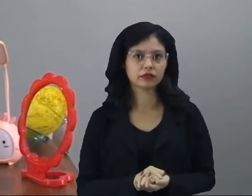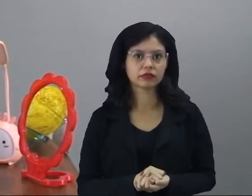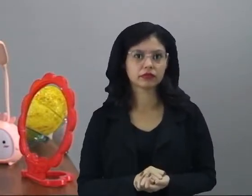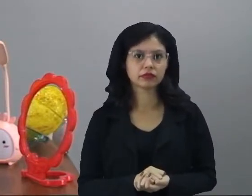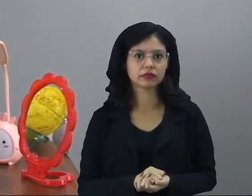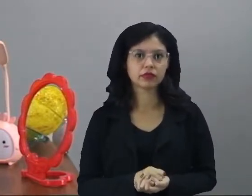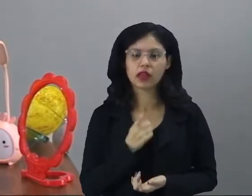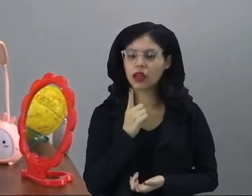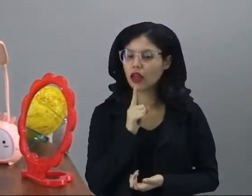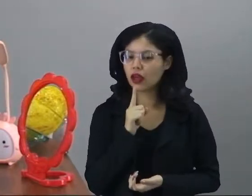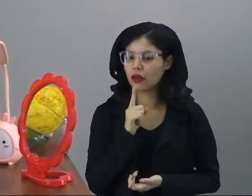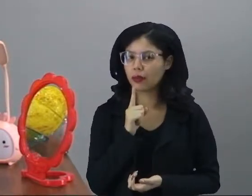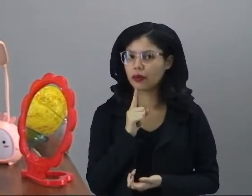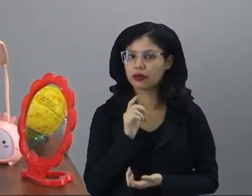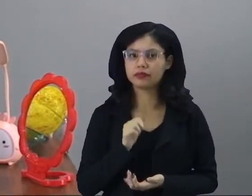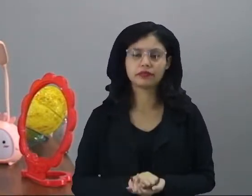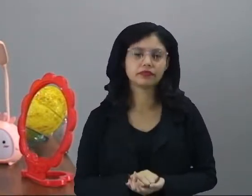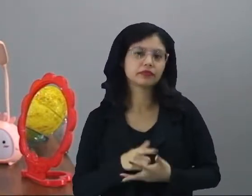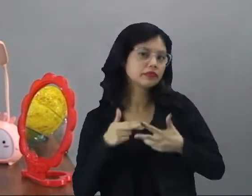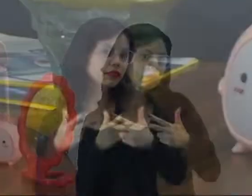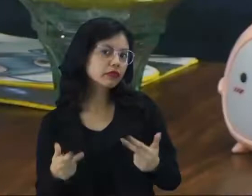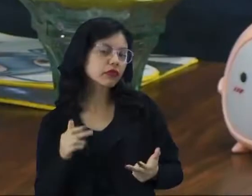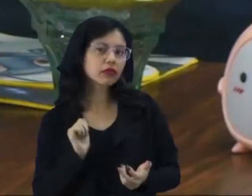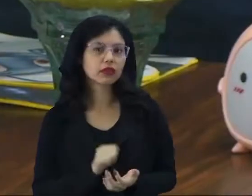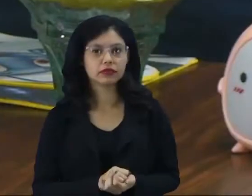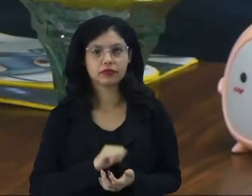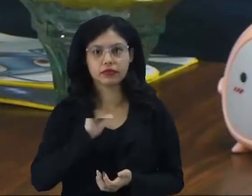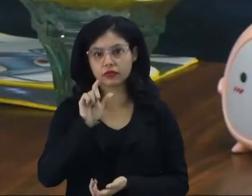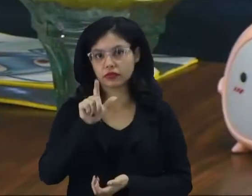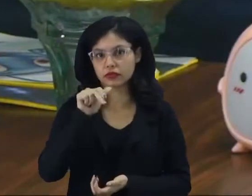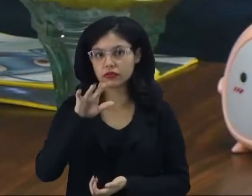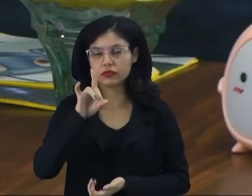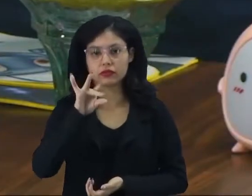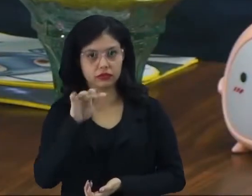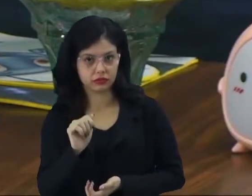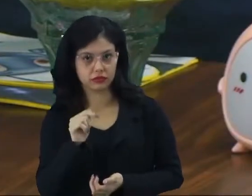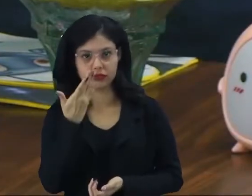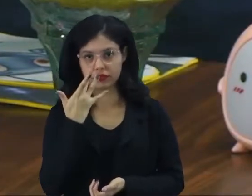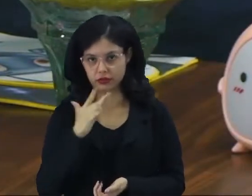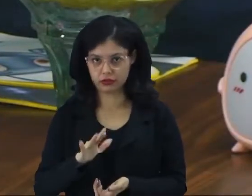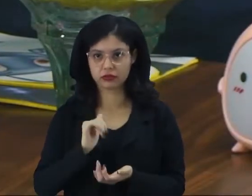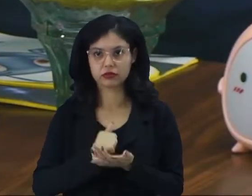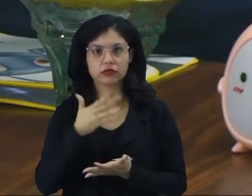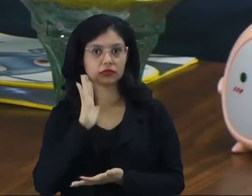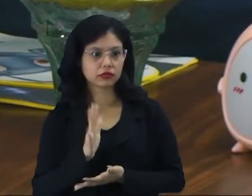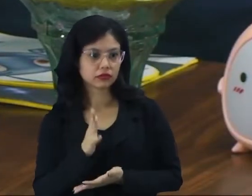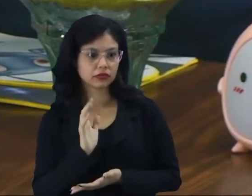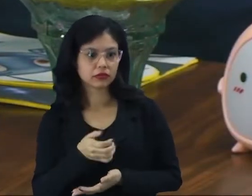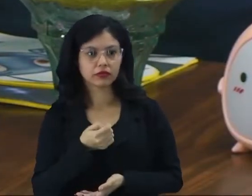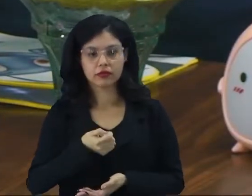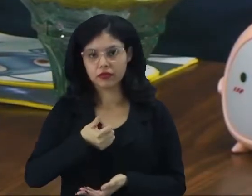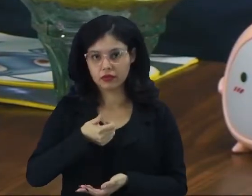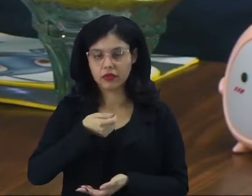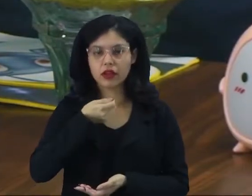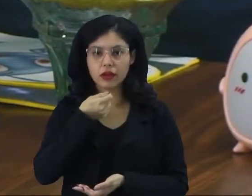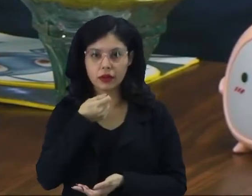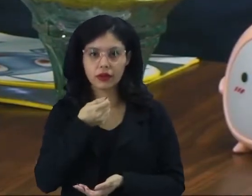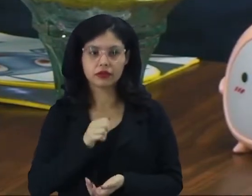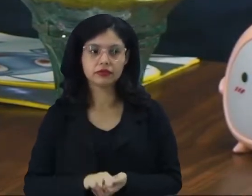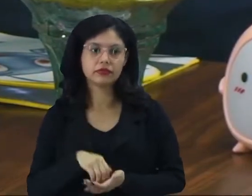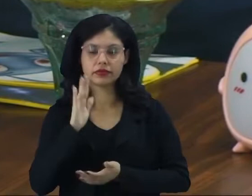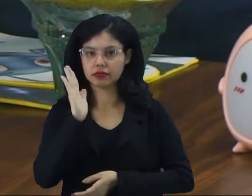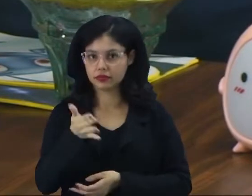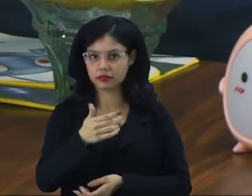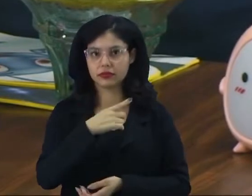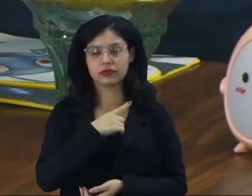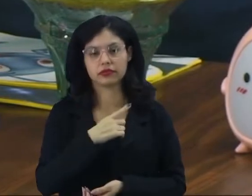a vela, tá? A vela é um objeto luminoso, crianças. Já o isqueiro, que acende a